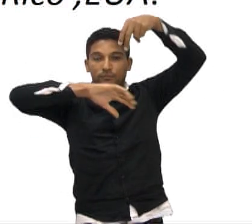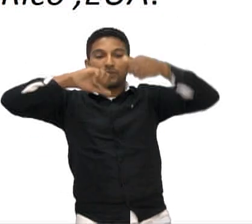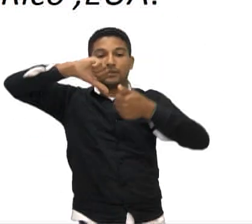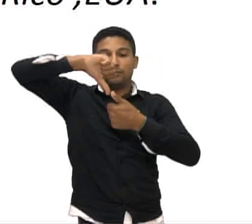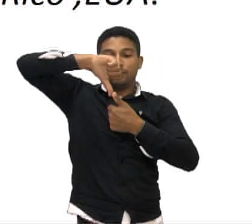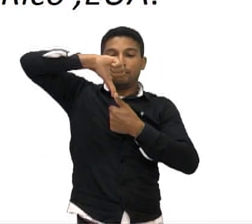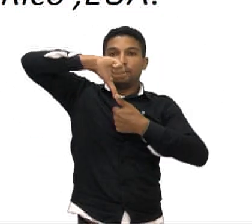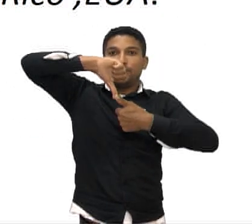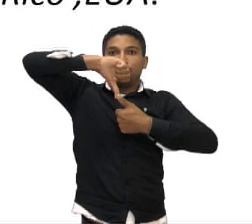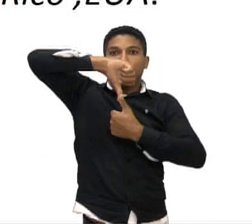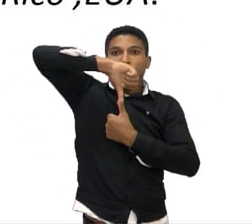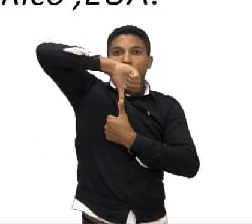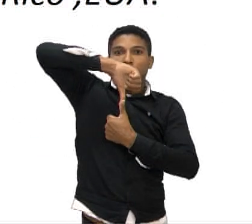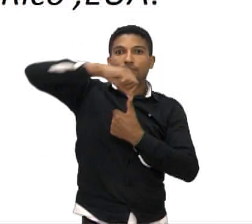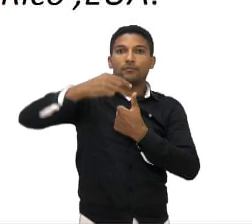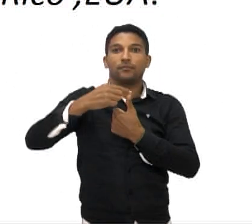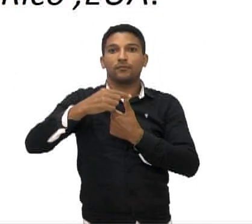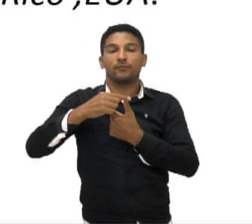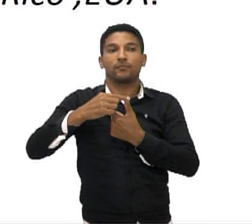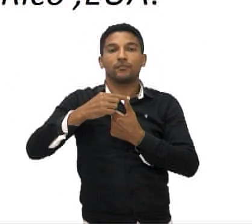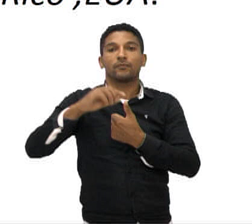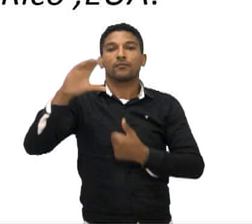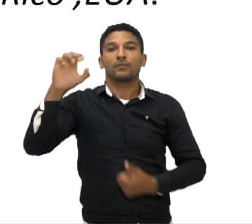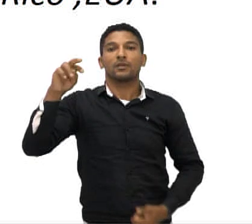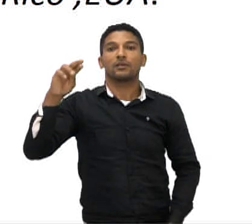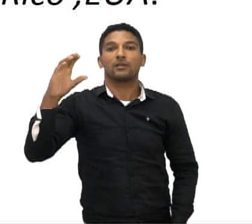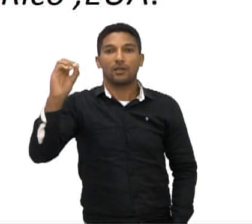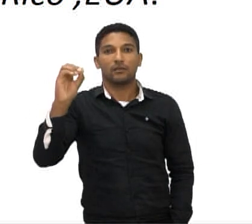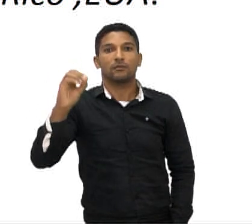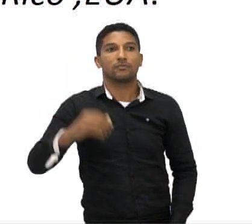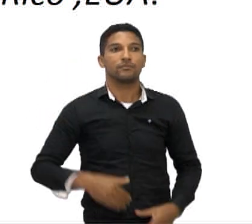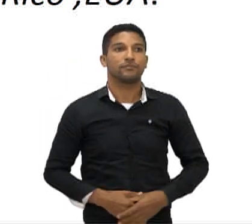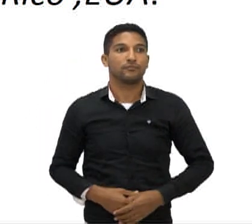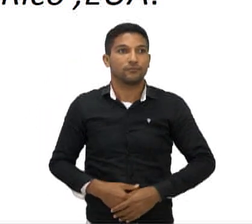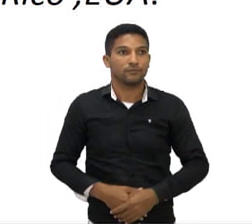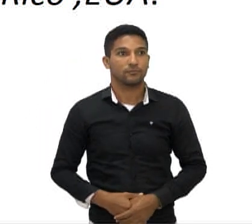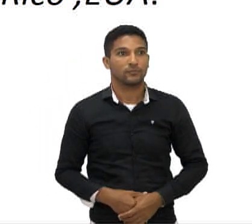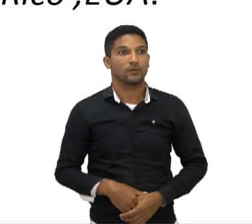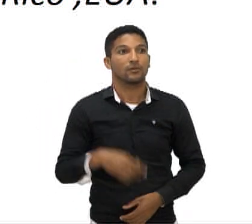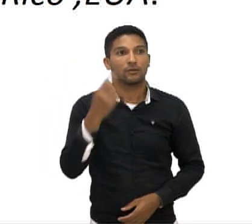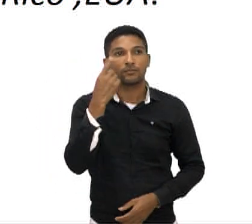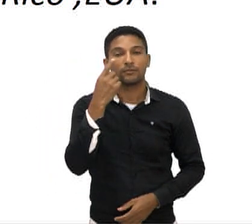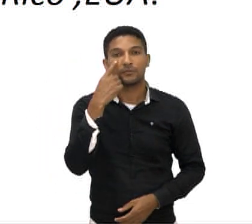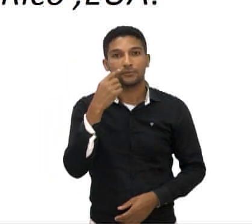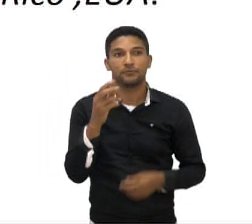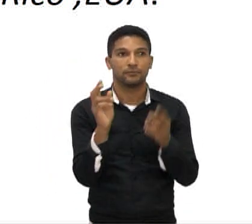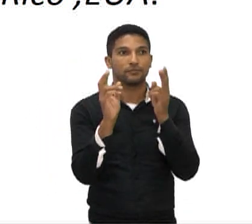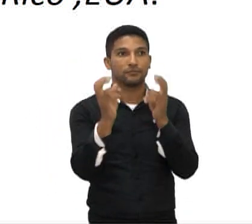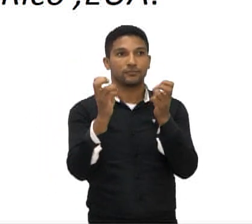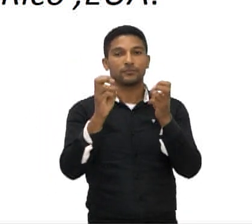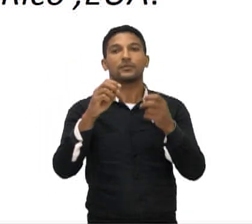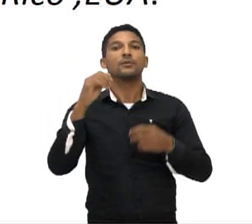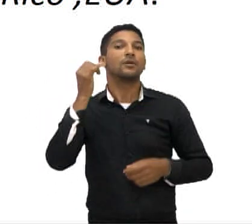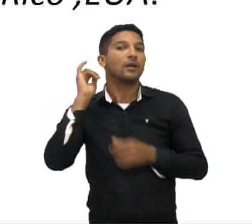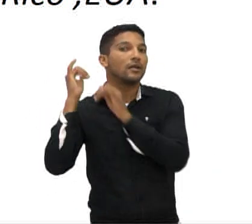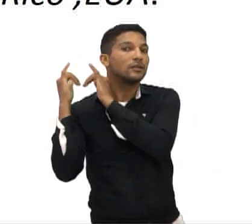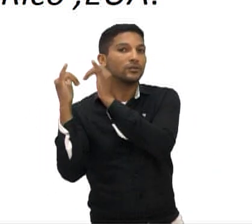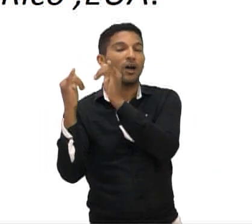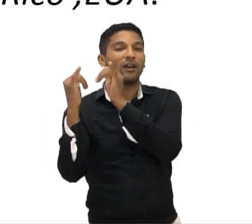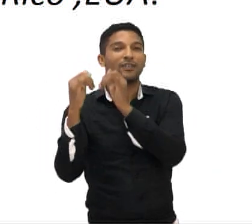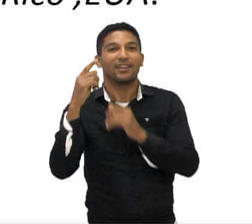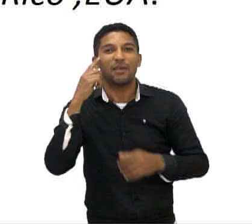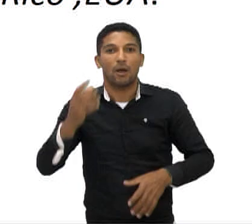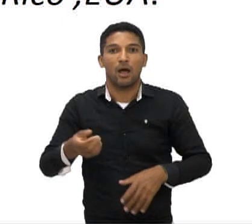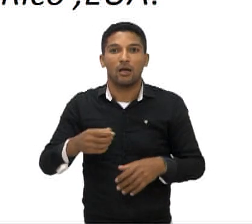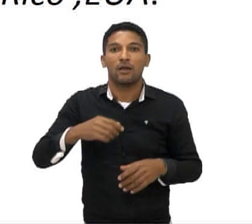distintos e lendas. Nós temos na Venezuela, venezolanos, el Silbón. Velho do saco no Brasil, aquele que põe